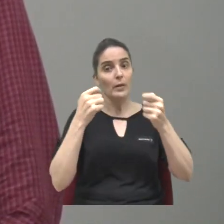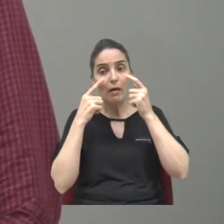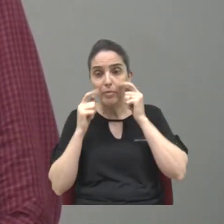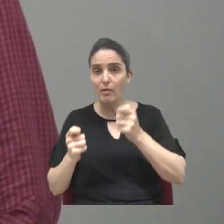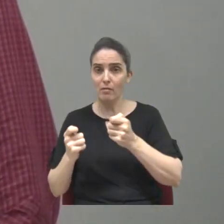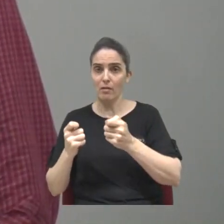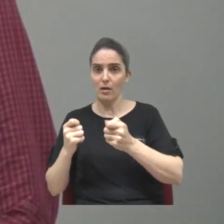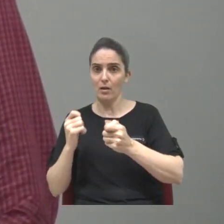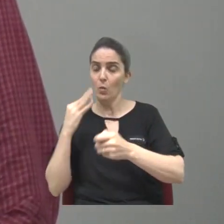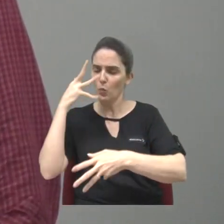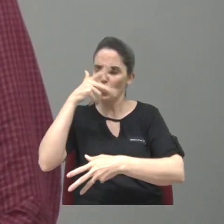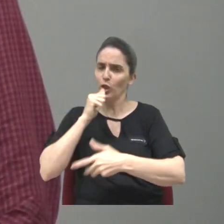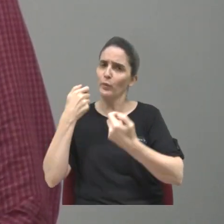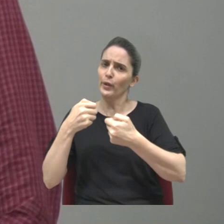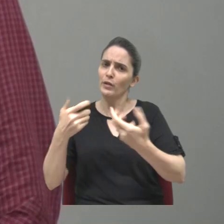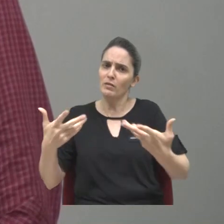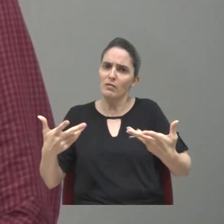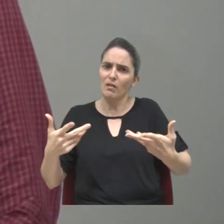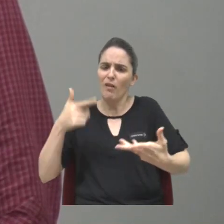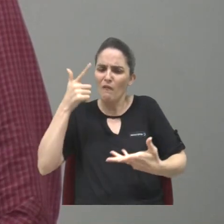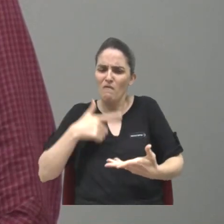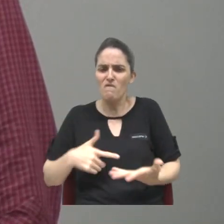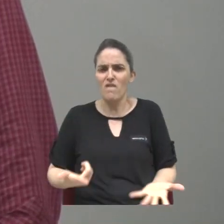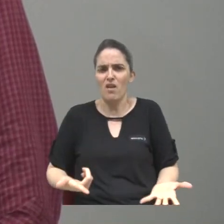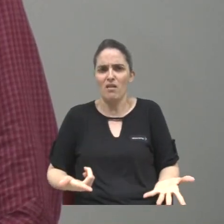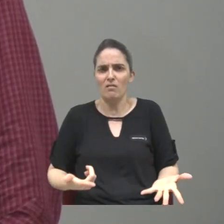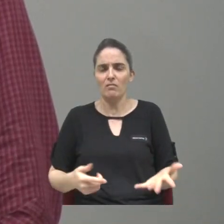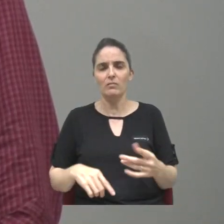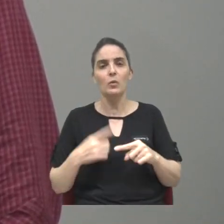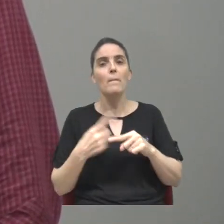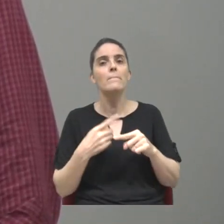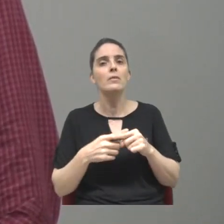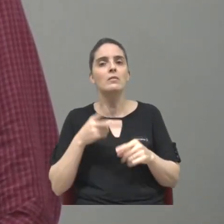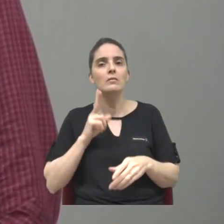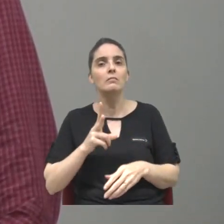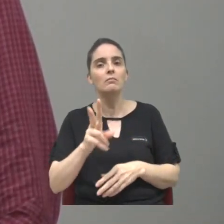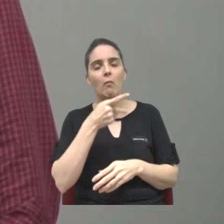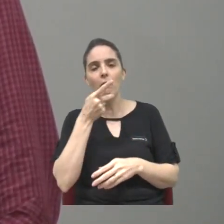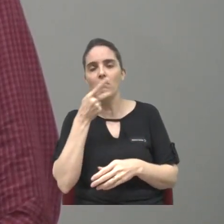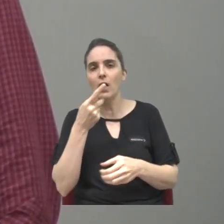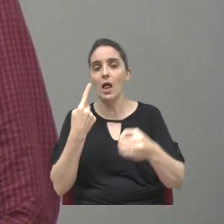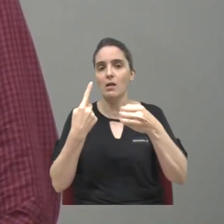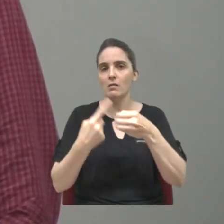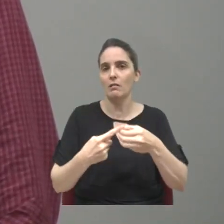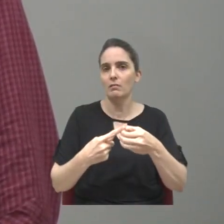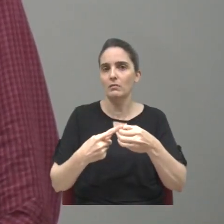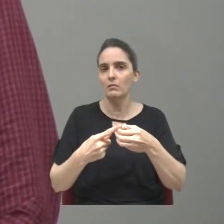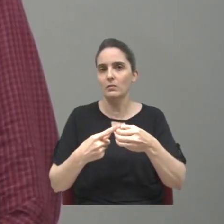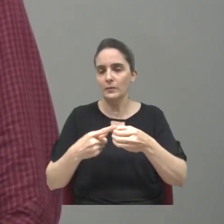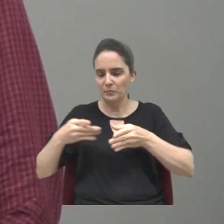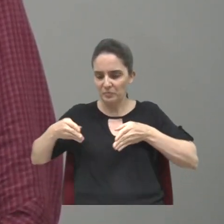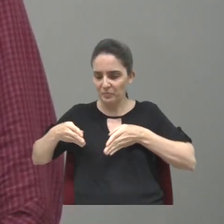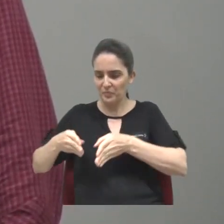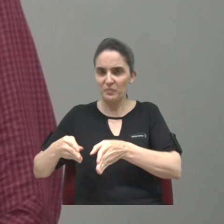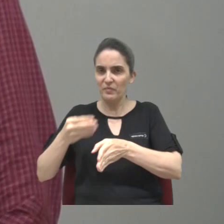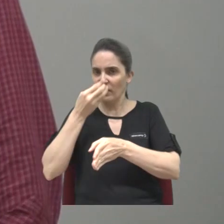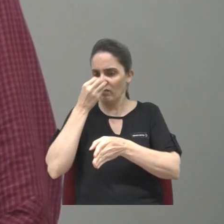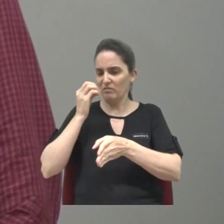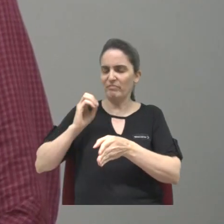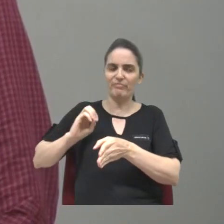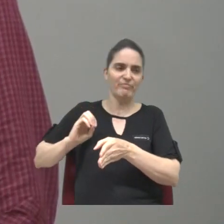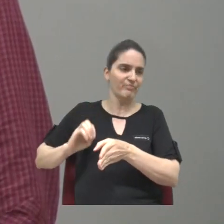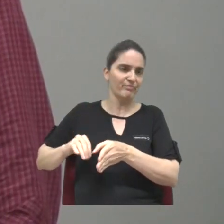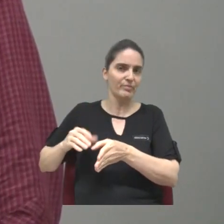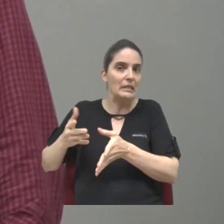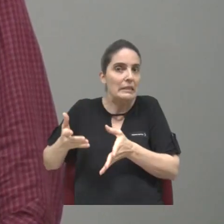sempre foi comentado na cidade que a nossa entrada era abandonada por há muitos anos. Se